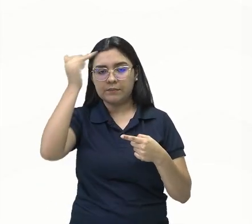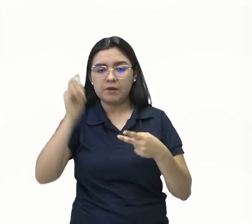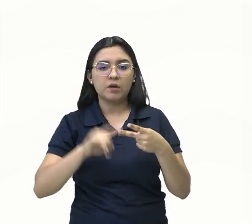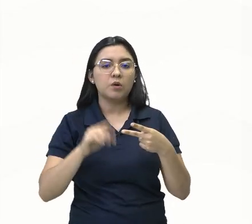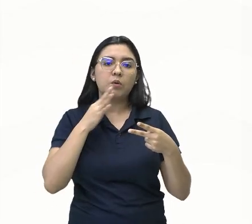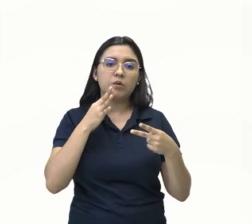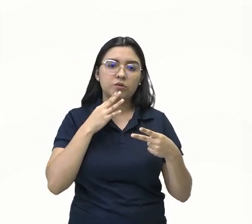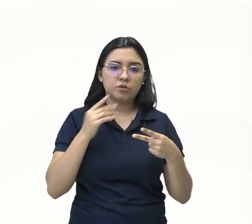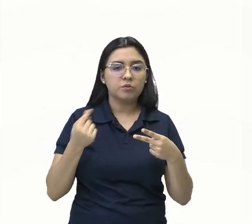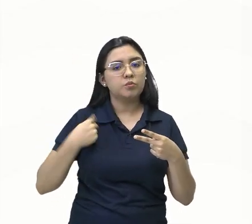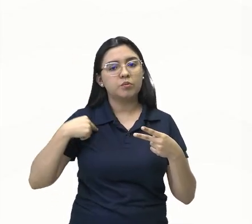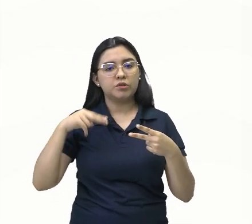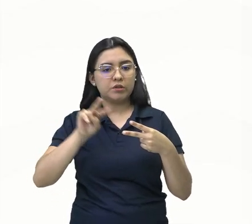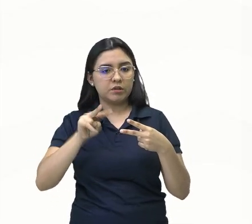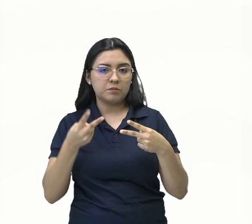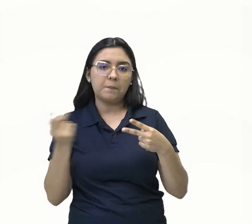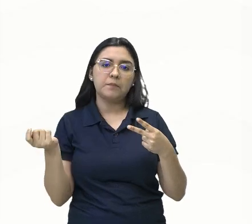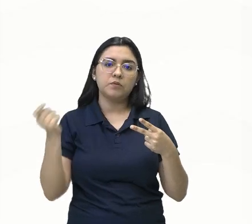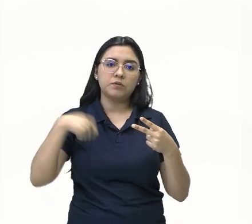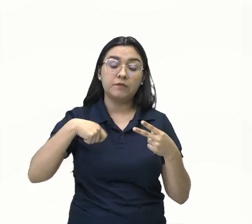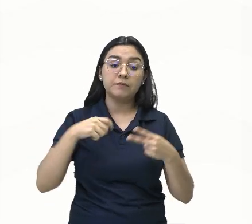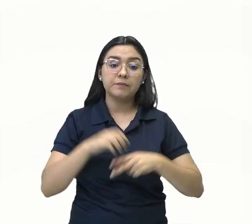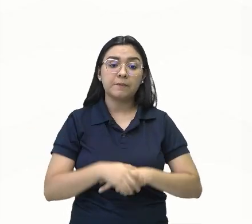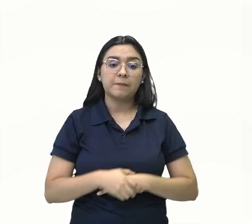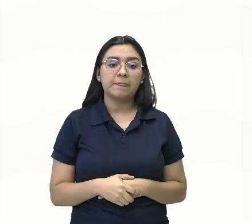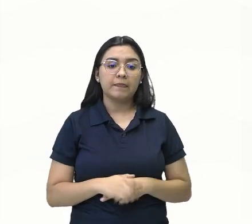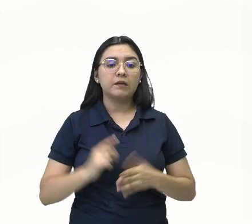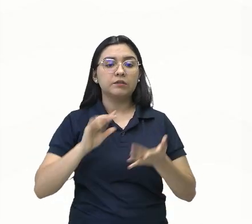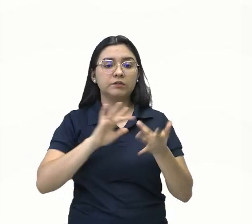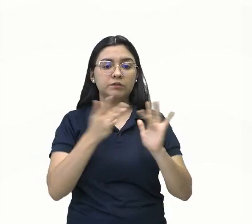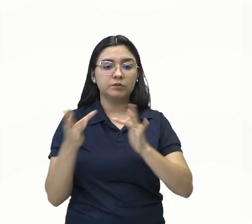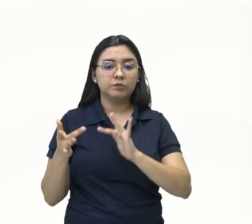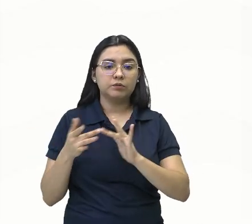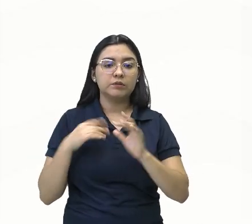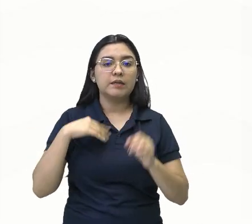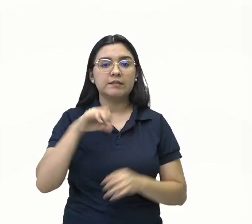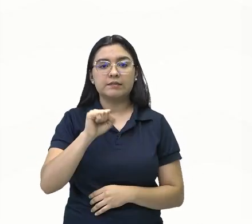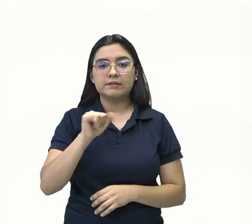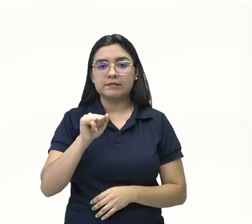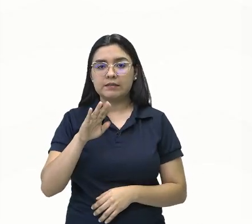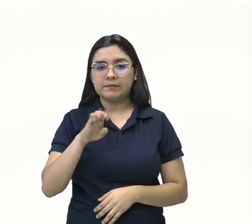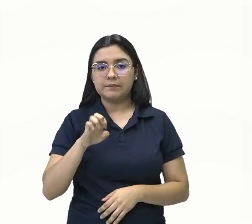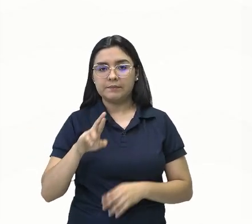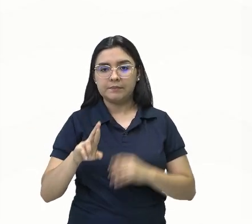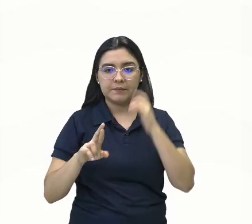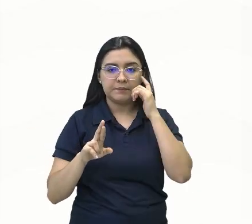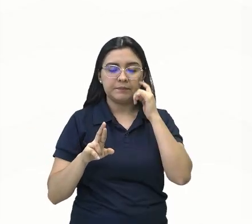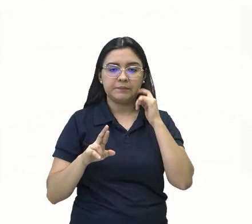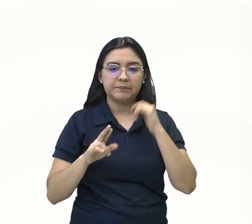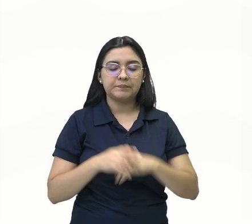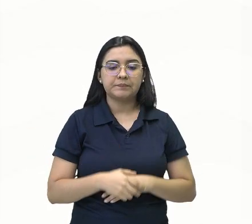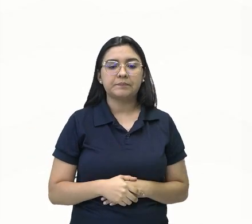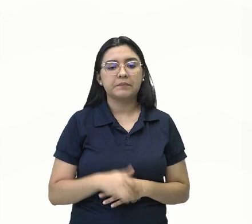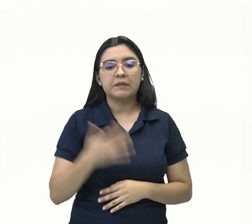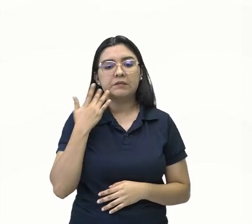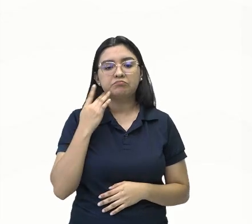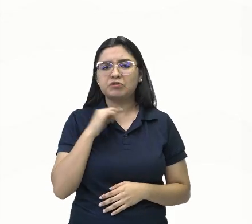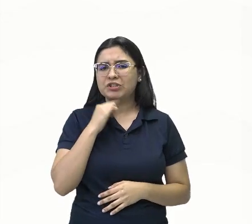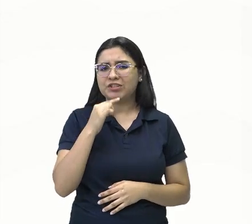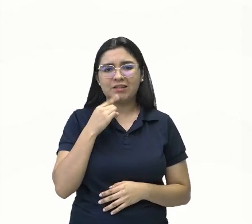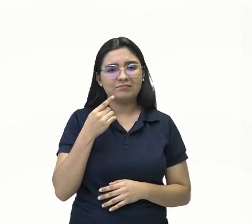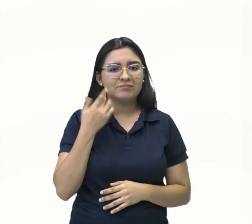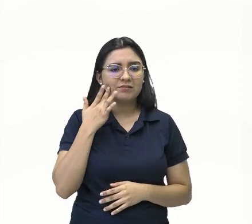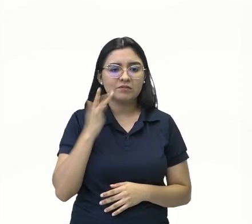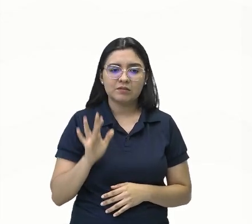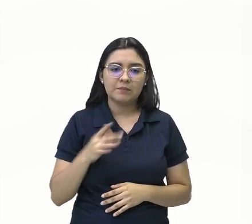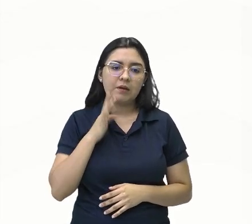conhecer, né? São duas traduções possíveis desse verbo. E nesse contexto aqui é saber. No one knows the answer. Ninguém sabe